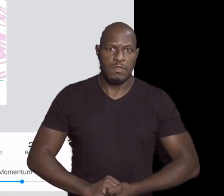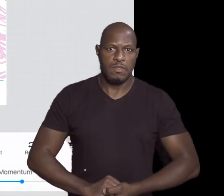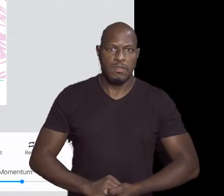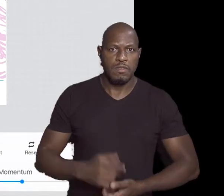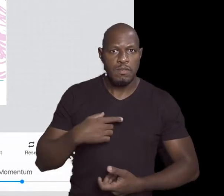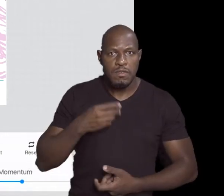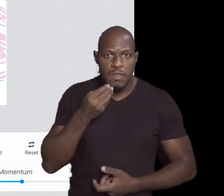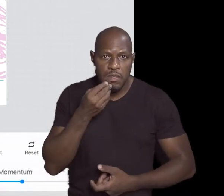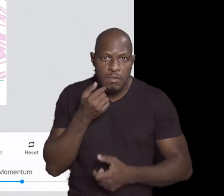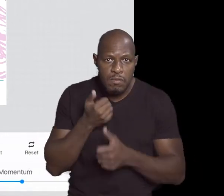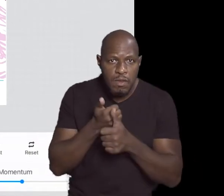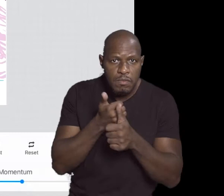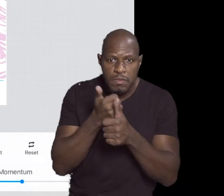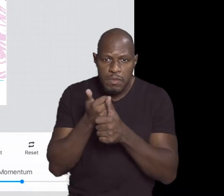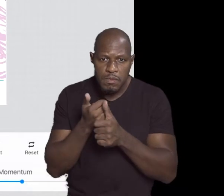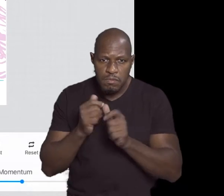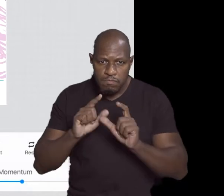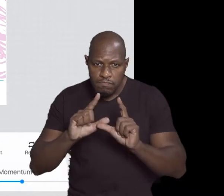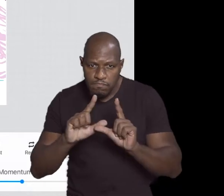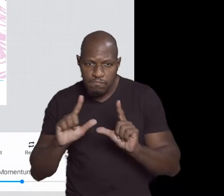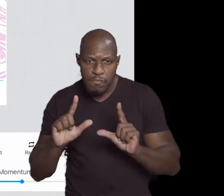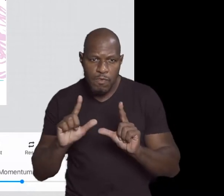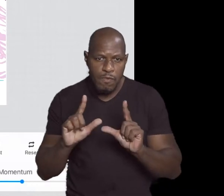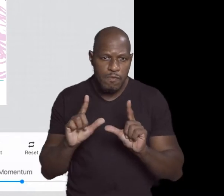Uso essa ferramenta de Liquify